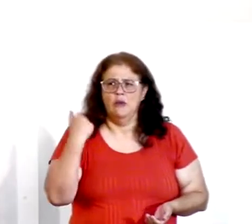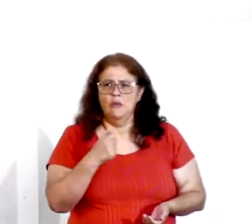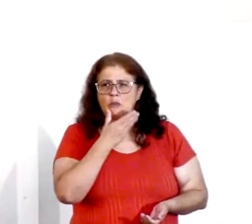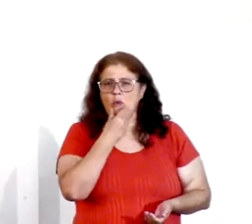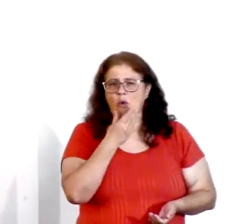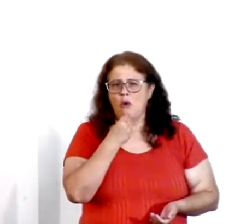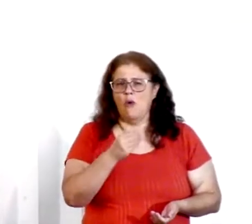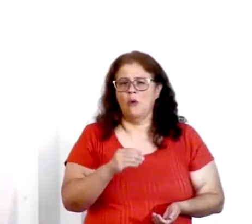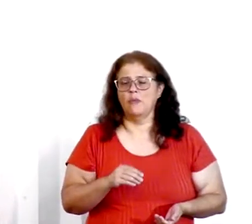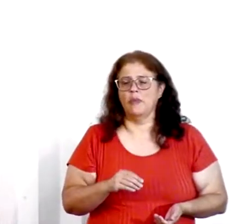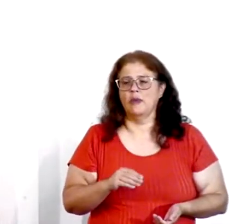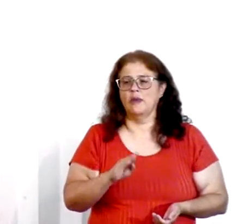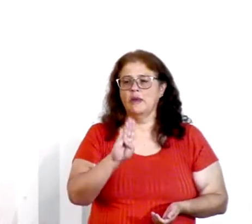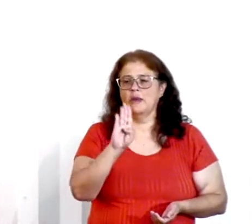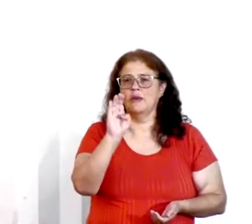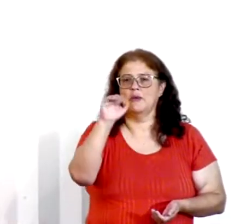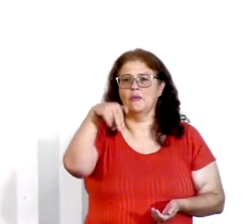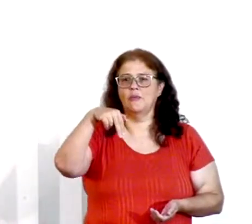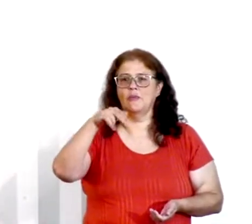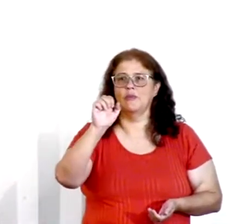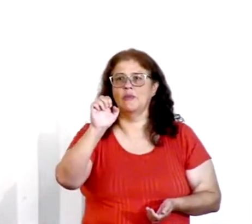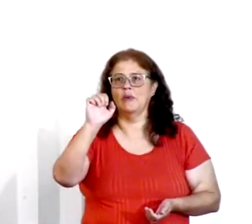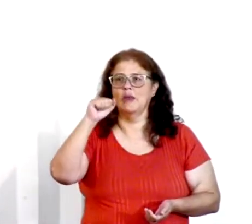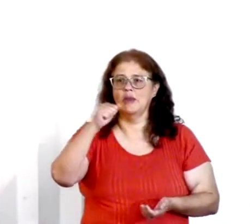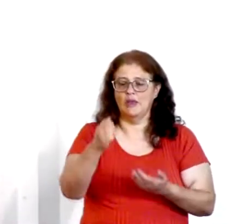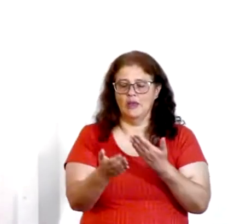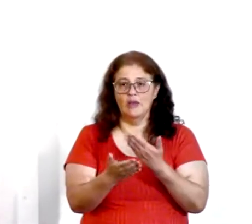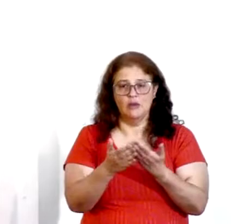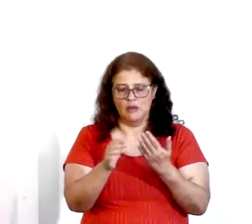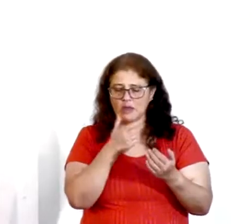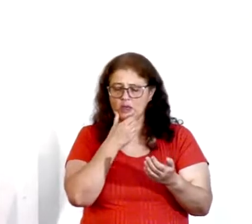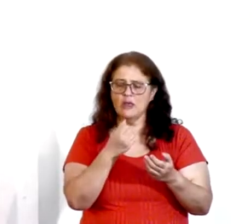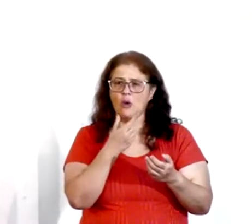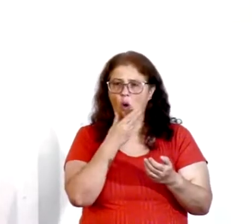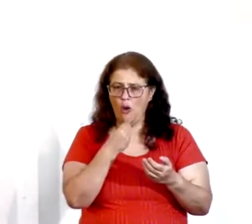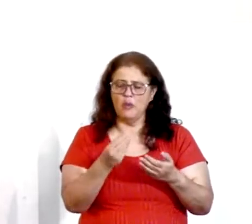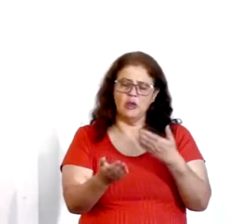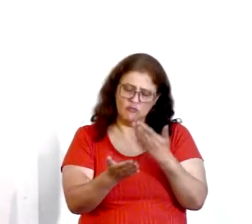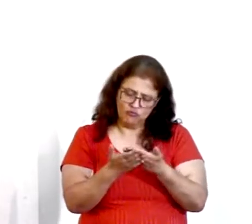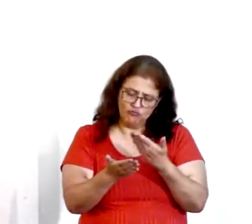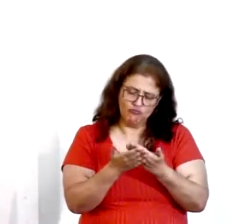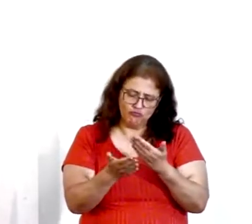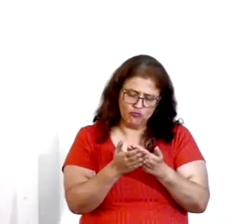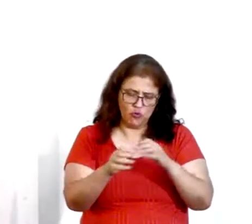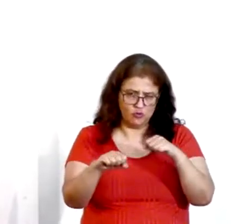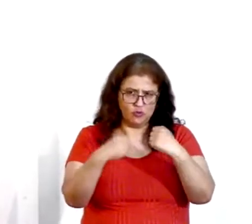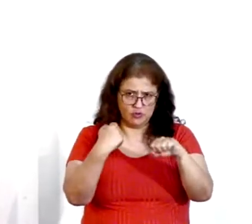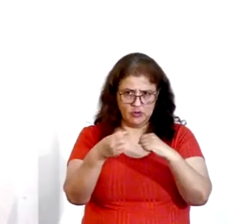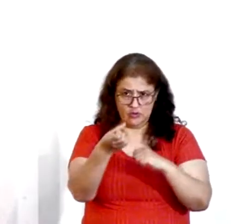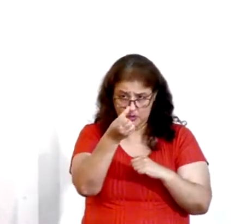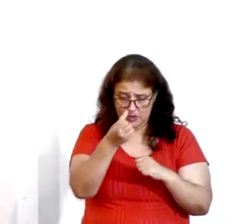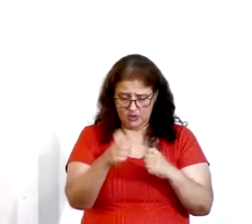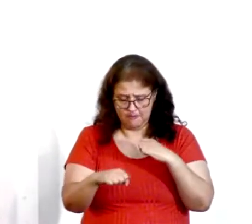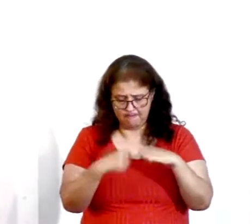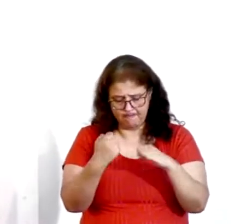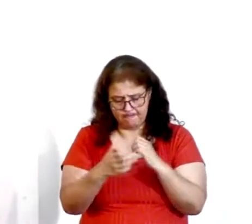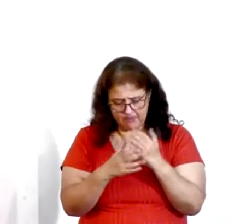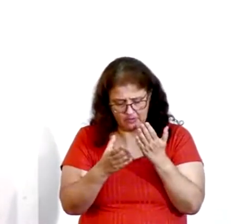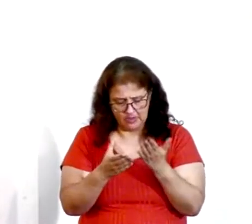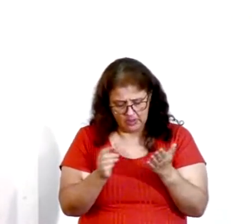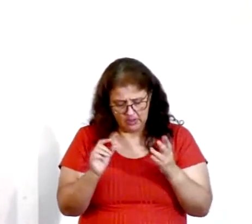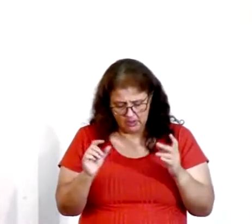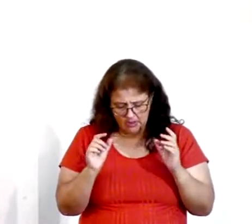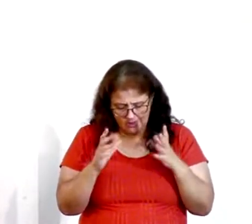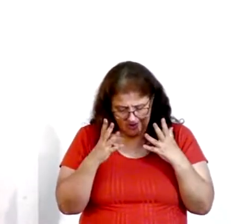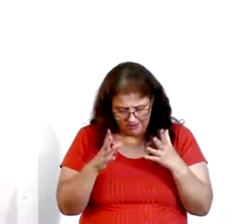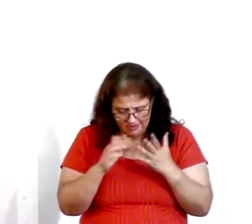dos Salmos, a respeito desse trecho nos fala: essa repentina expressão de confiança,